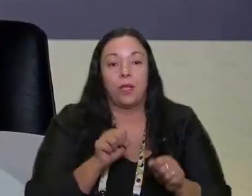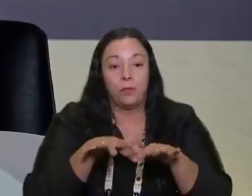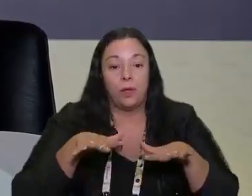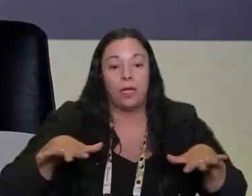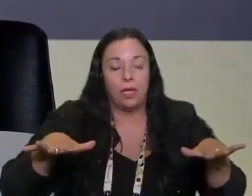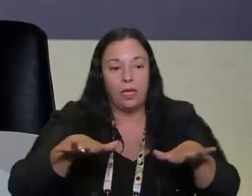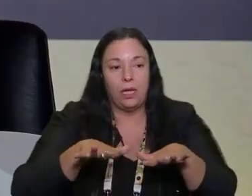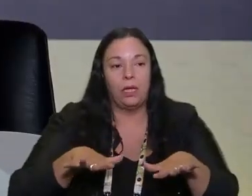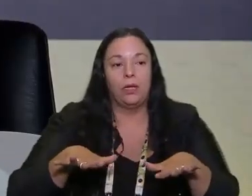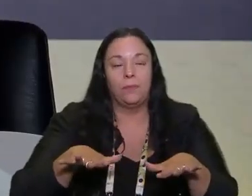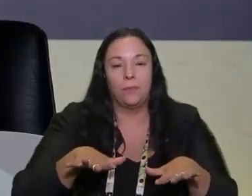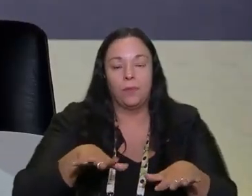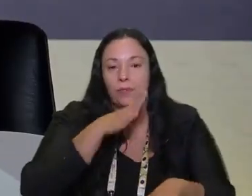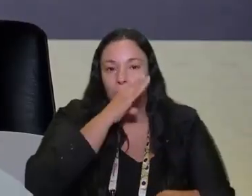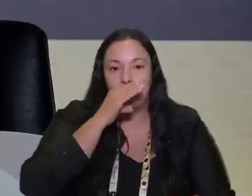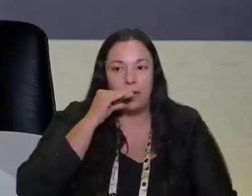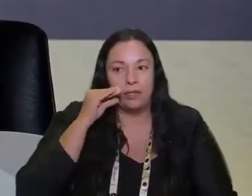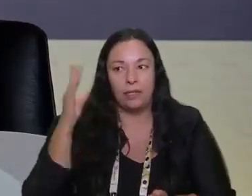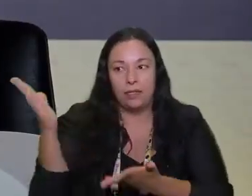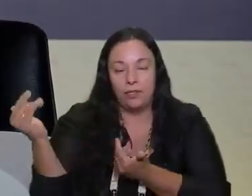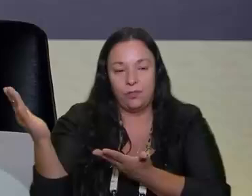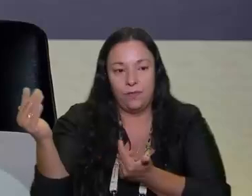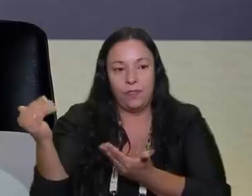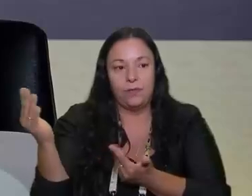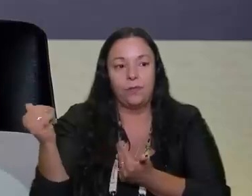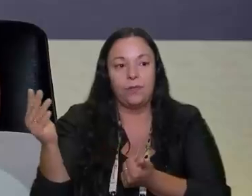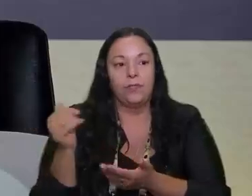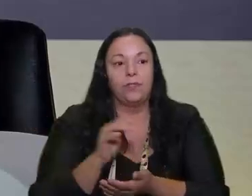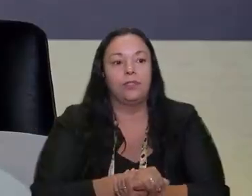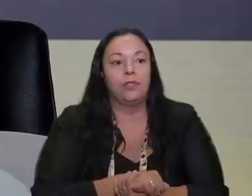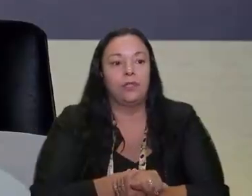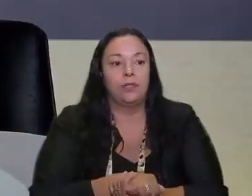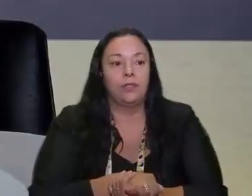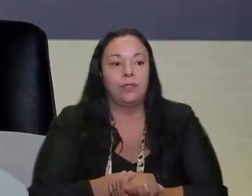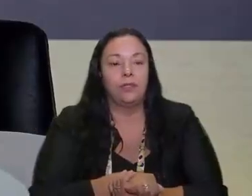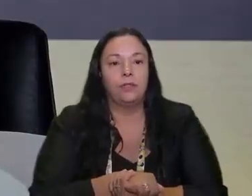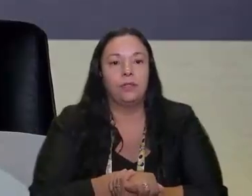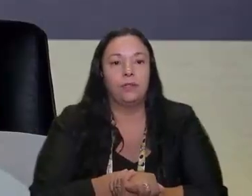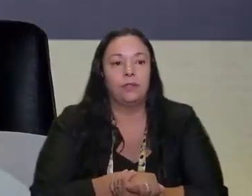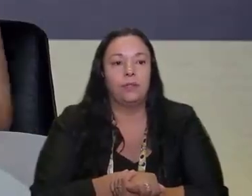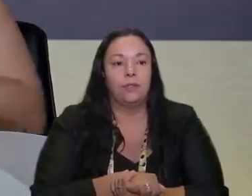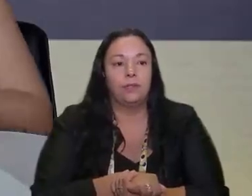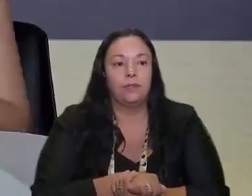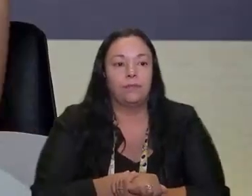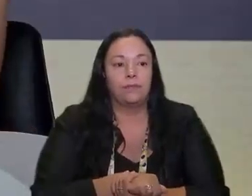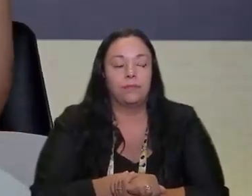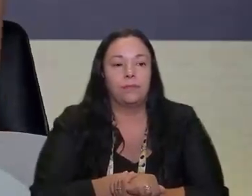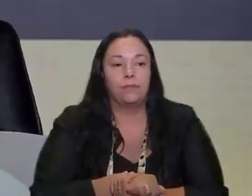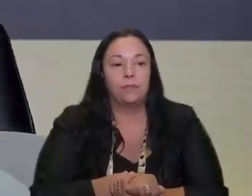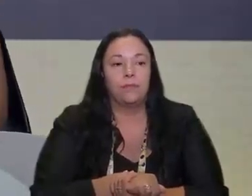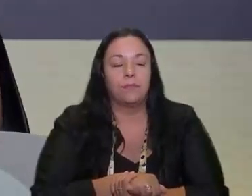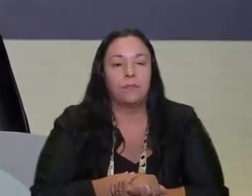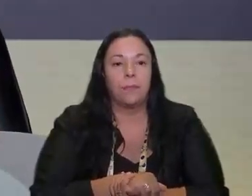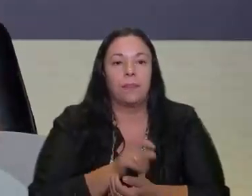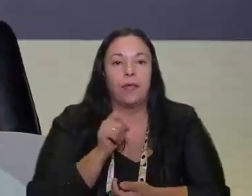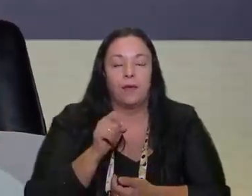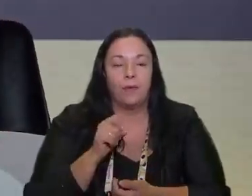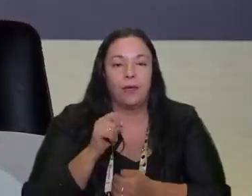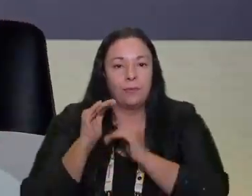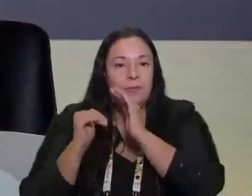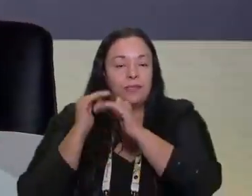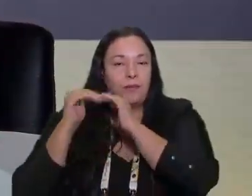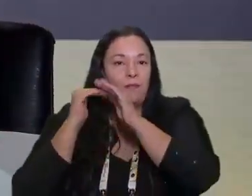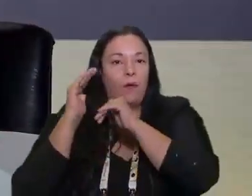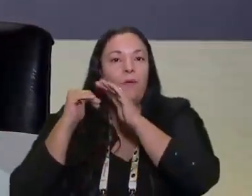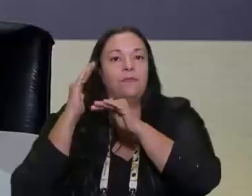da juventude, da adolescência, enquanto ele me quiser. E estou transicionando, né, enquanto cresço, porque